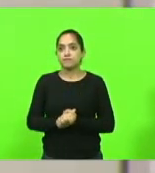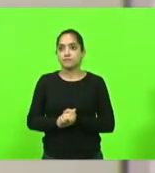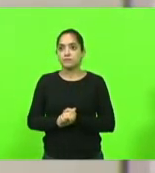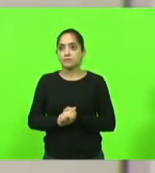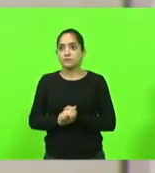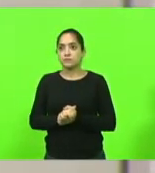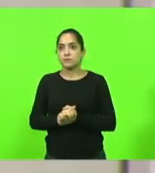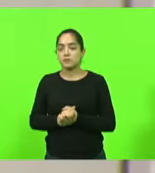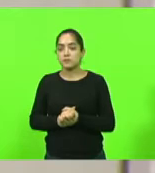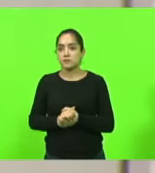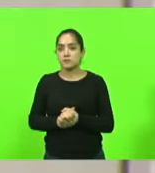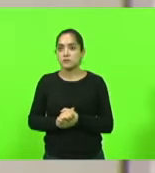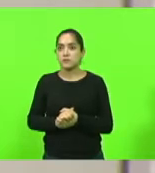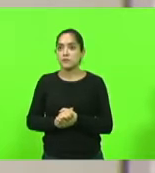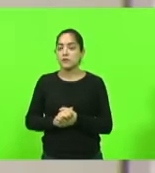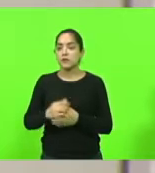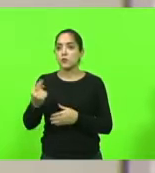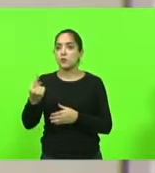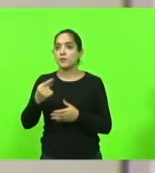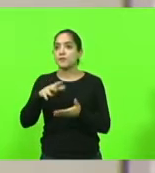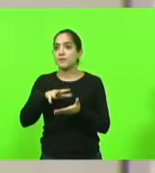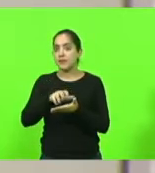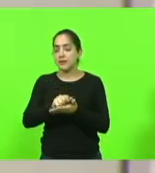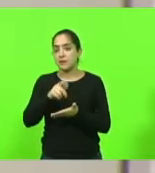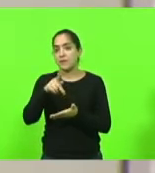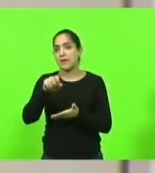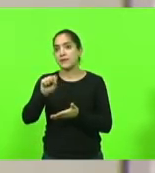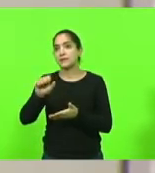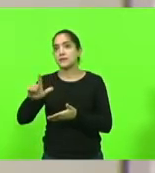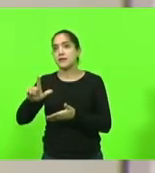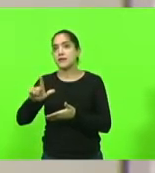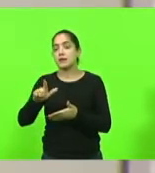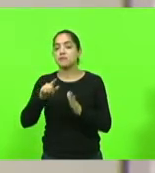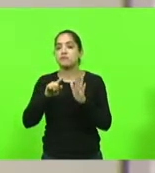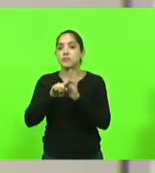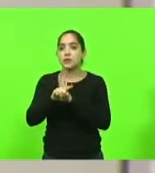E o primeiro partido do dia hoje é o PSL. Eu pergunto se